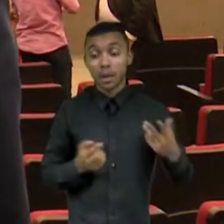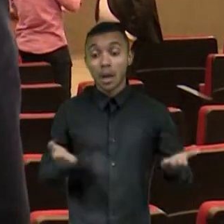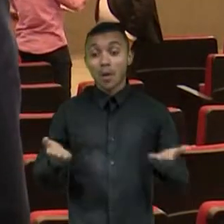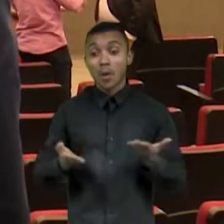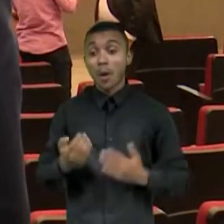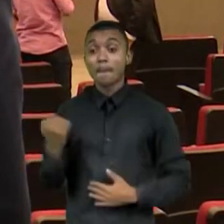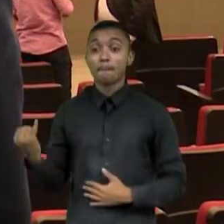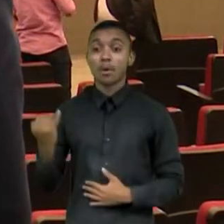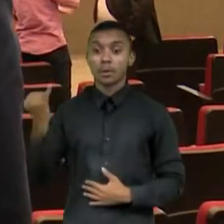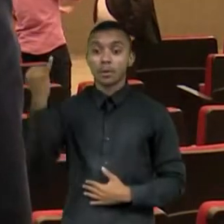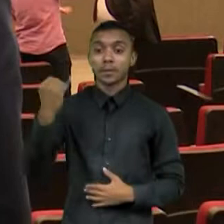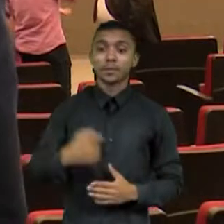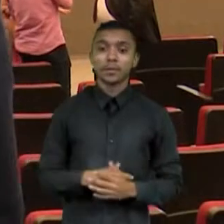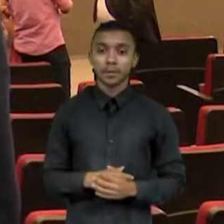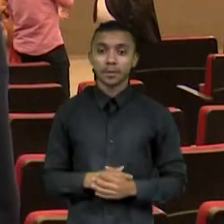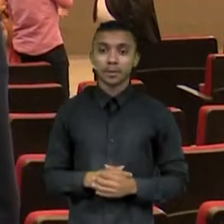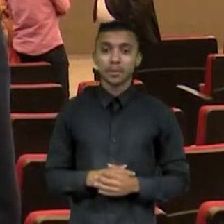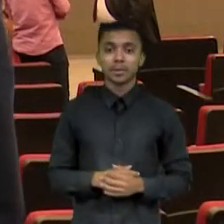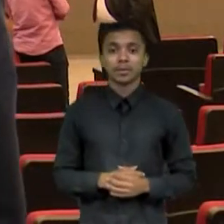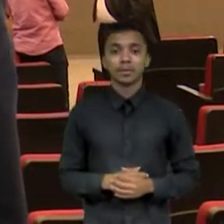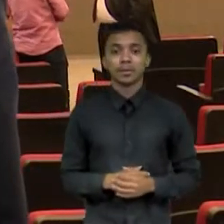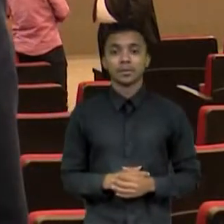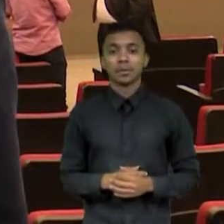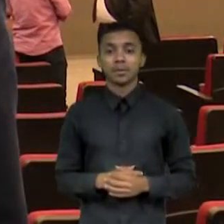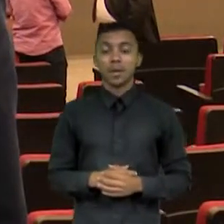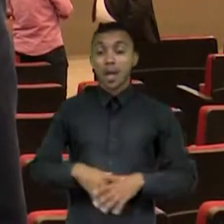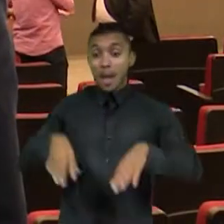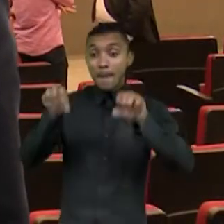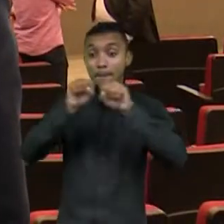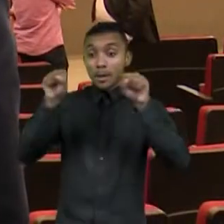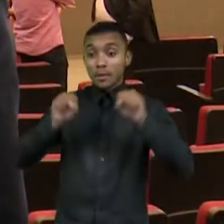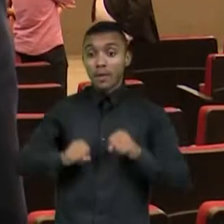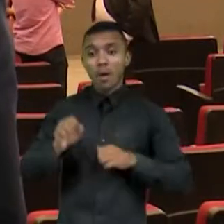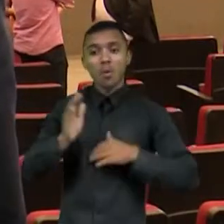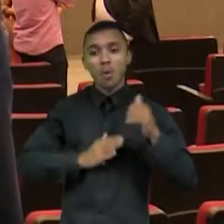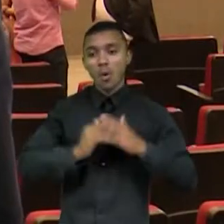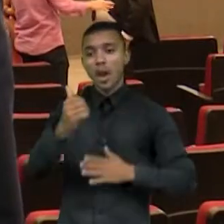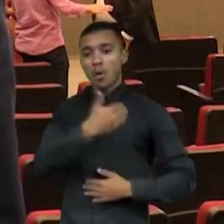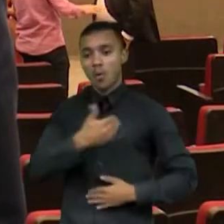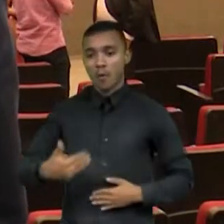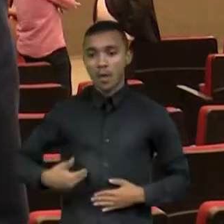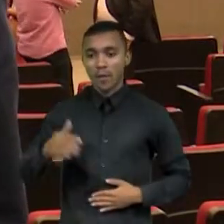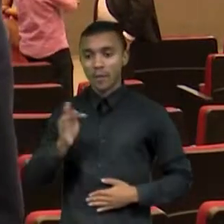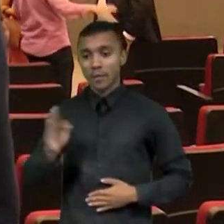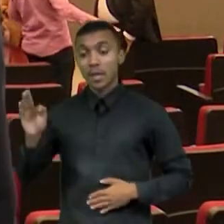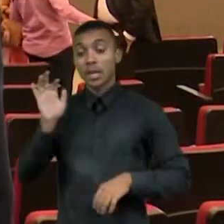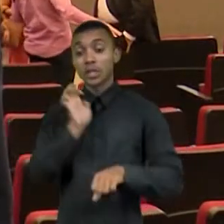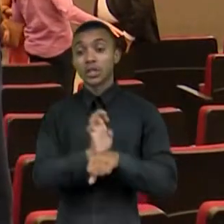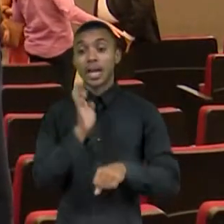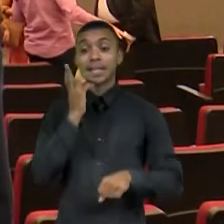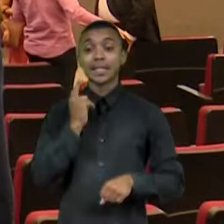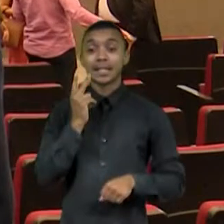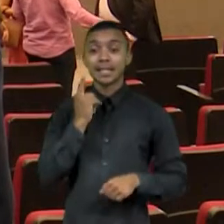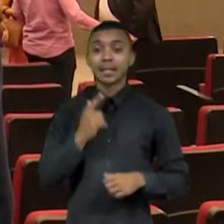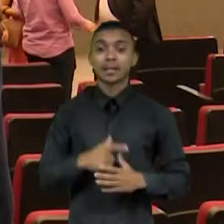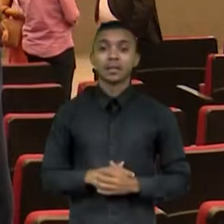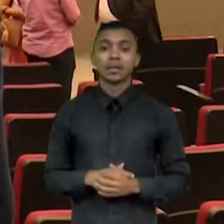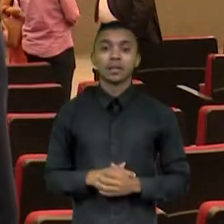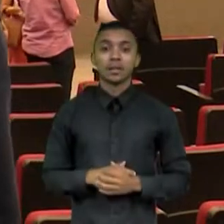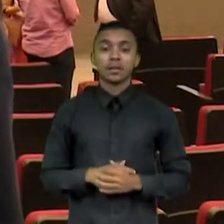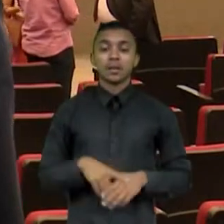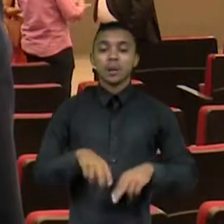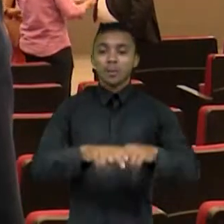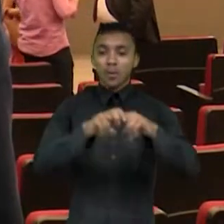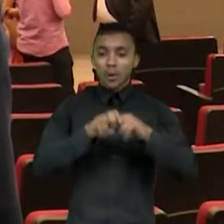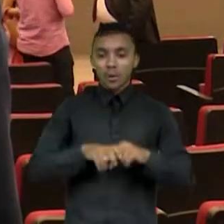definir a segunda plataforma. A segunda plataforma que nós desejamos, o governo francês deseja, que seja aqui no Ceará. E, portanto,